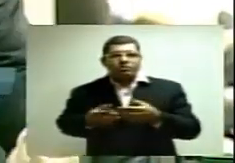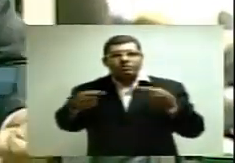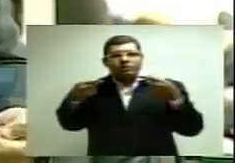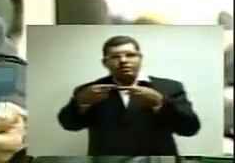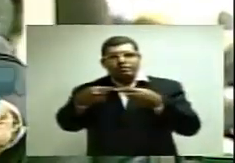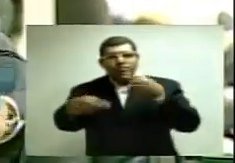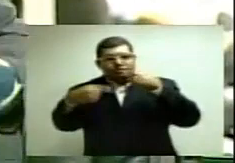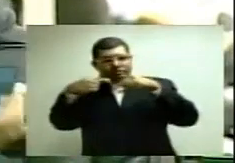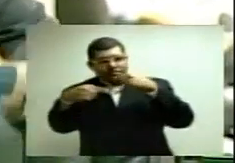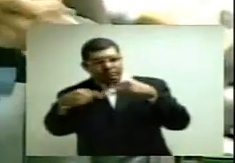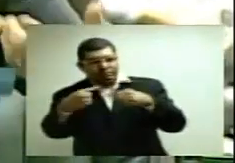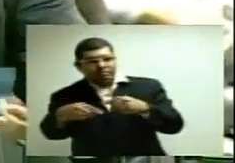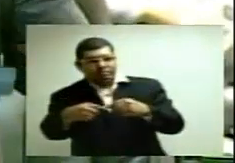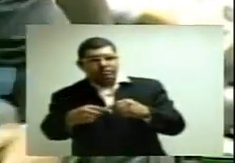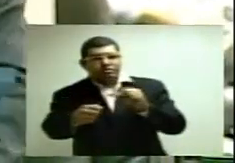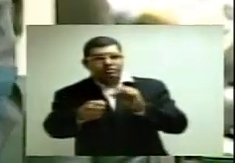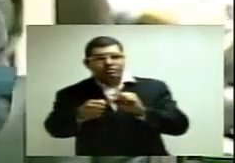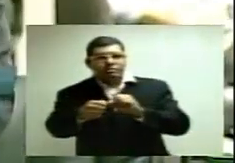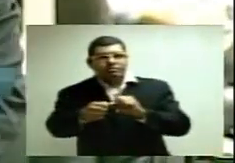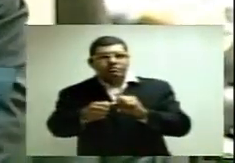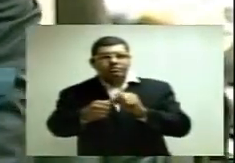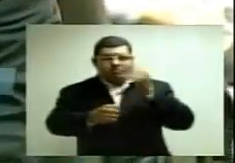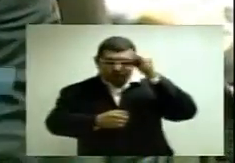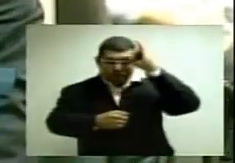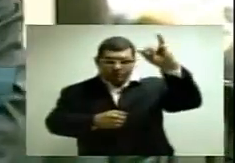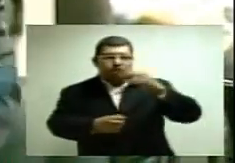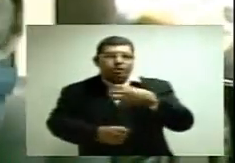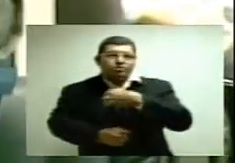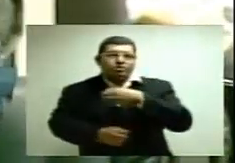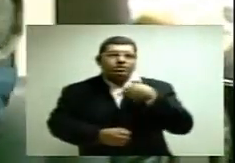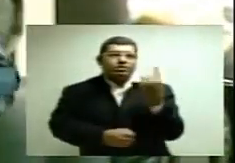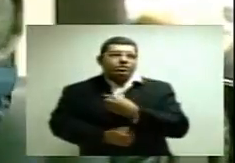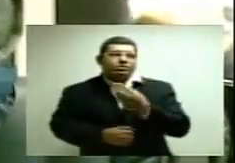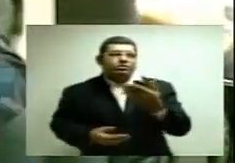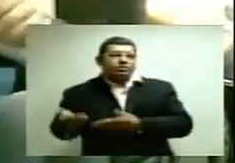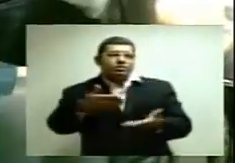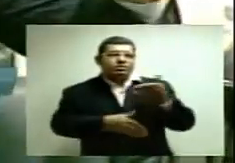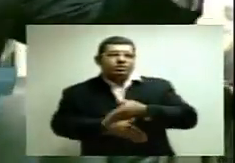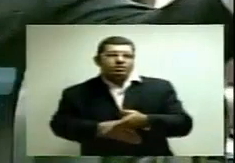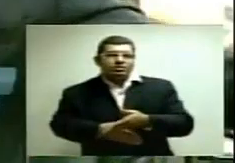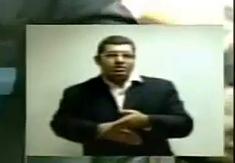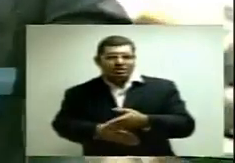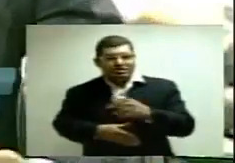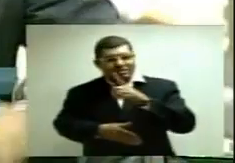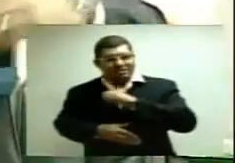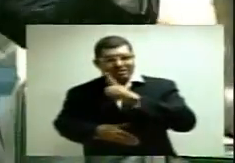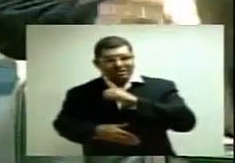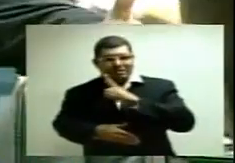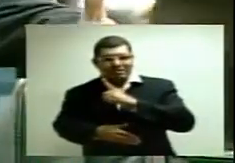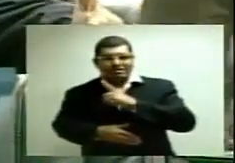decisão política para conduzir essa questão, para evitar o momento que nós estamos vivendo agora. E que vai ter